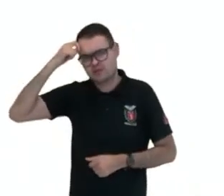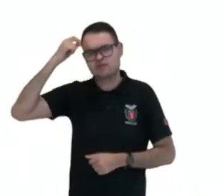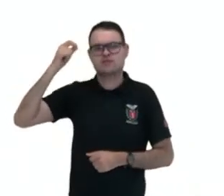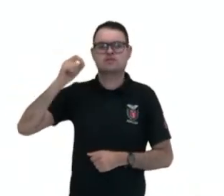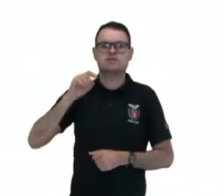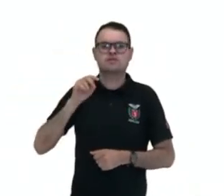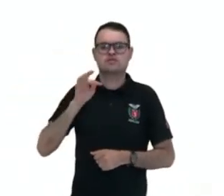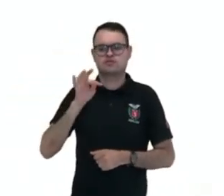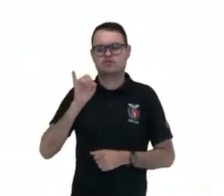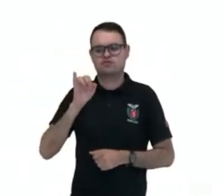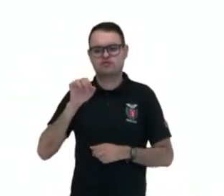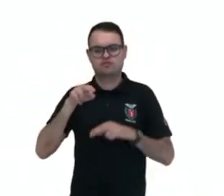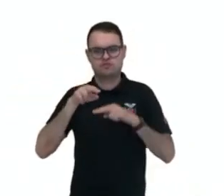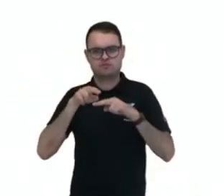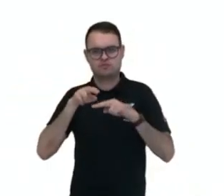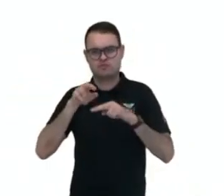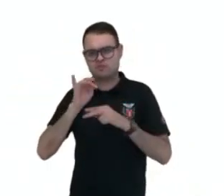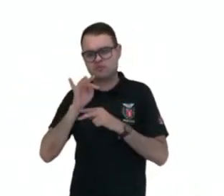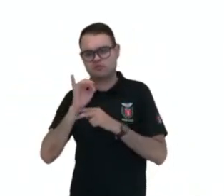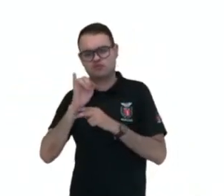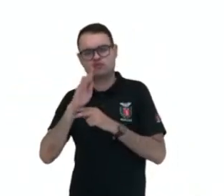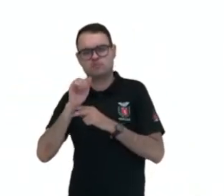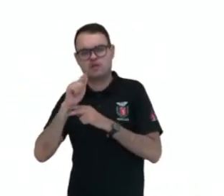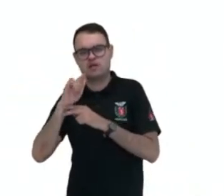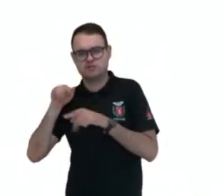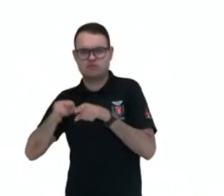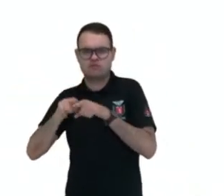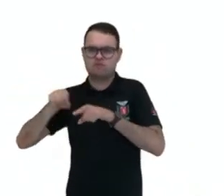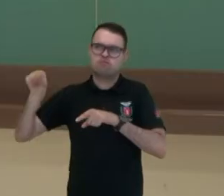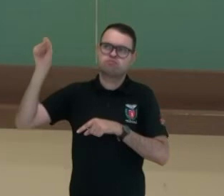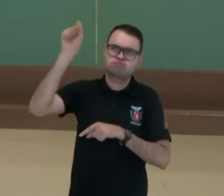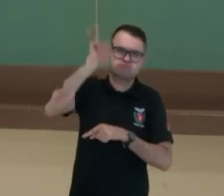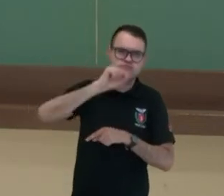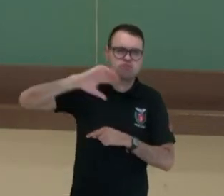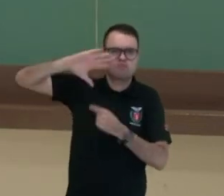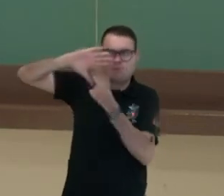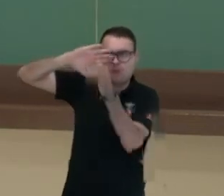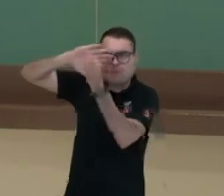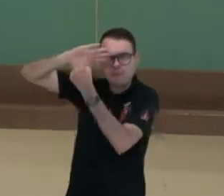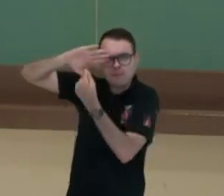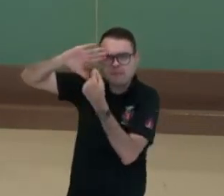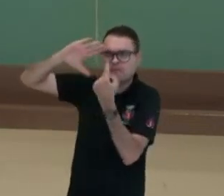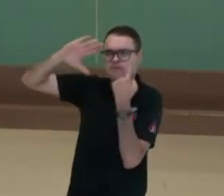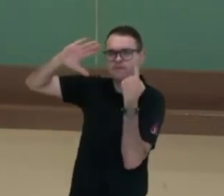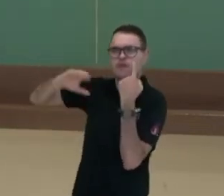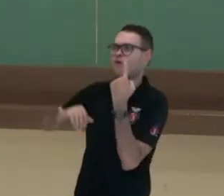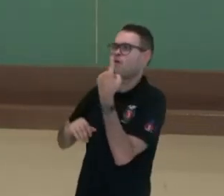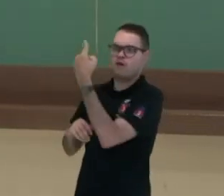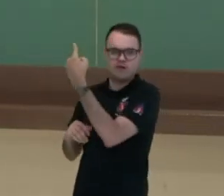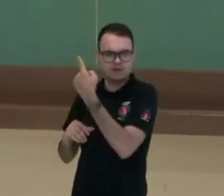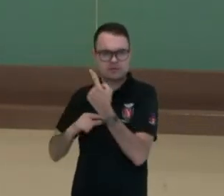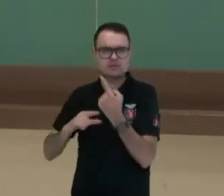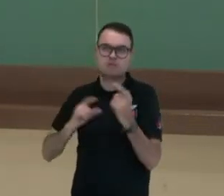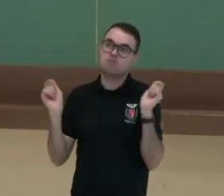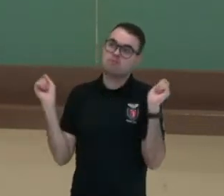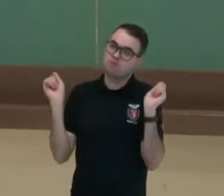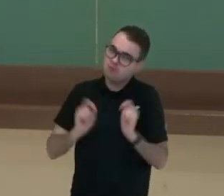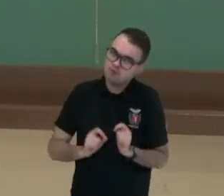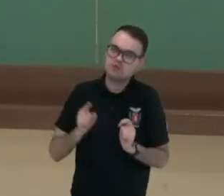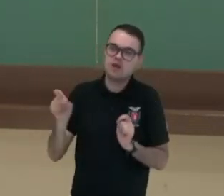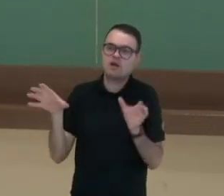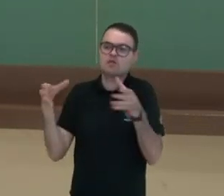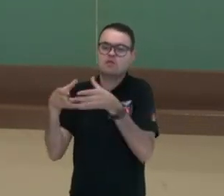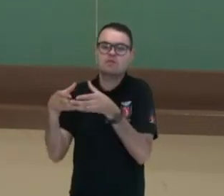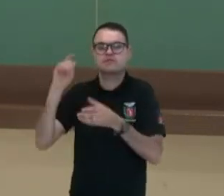Doutor Ulisses e indicativos, que ainda não foi reconhecido, mas que provavelmente sejam comunidades negras em